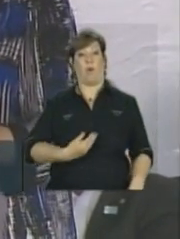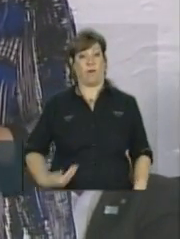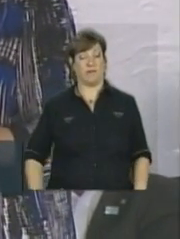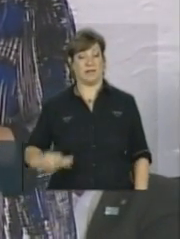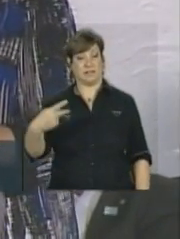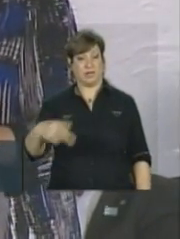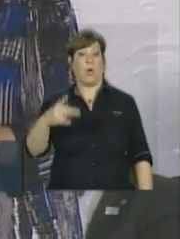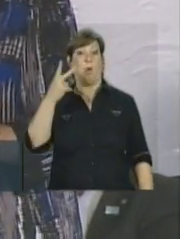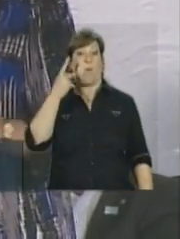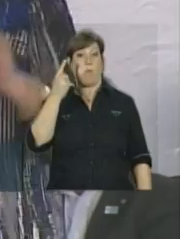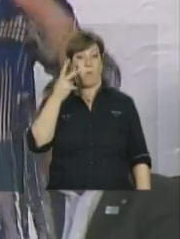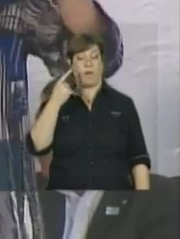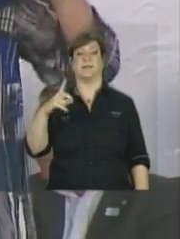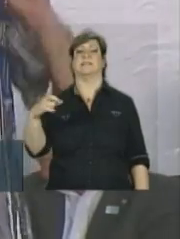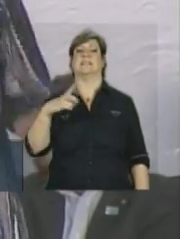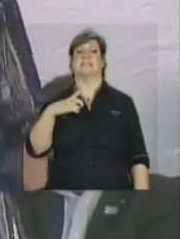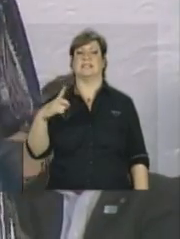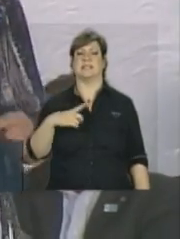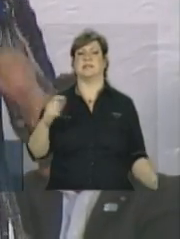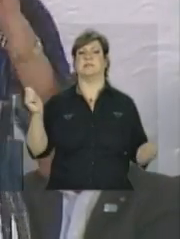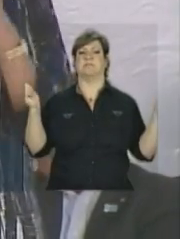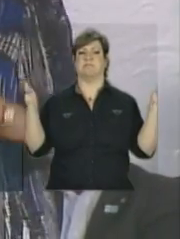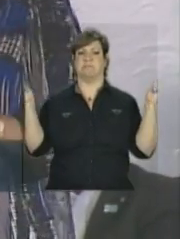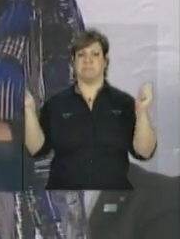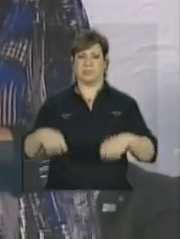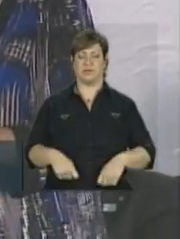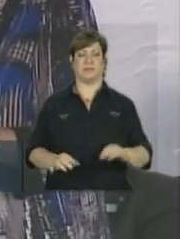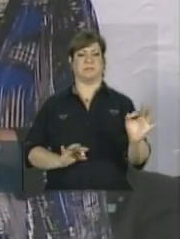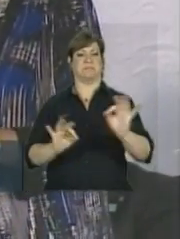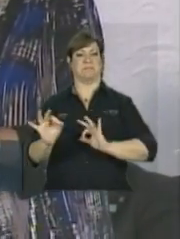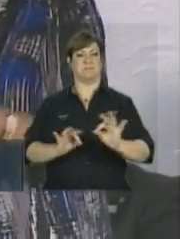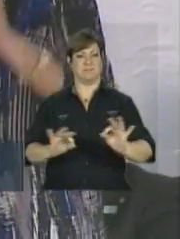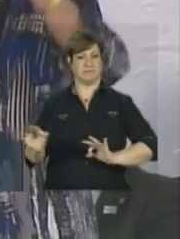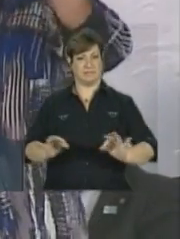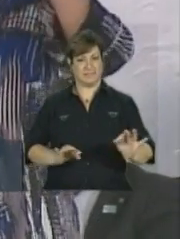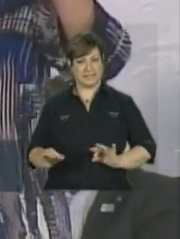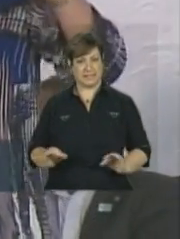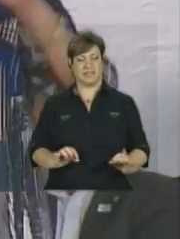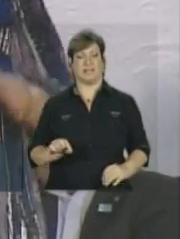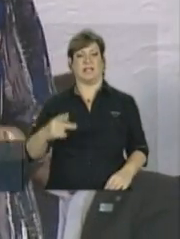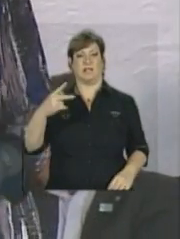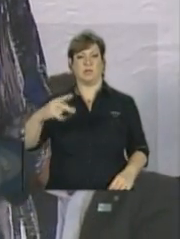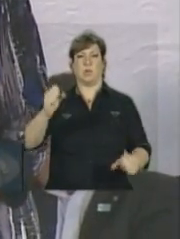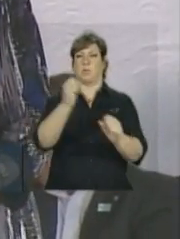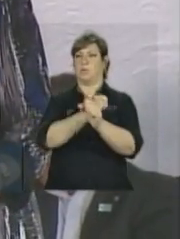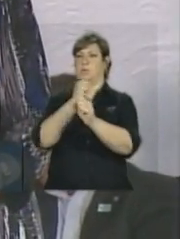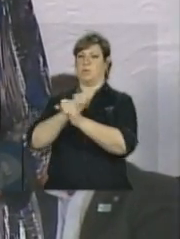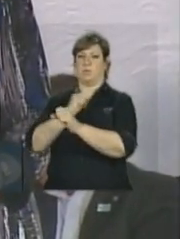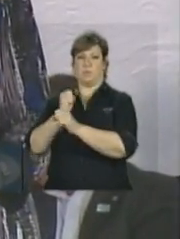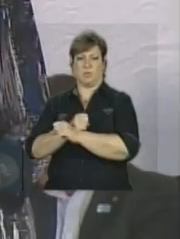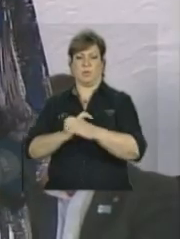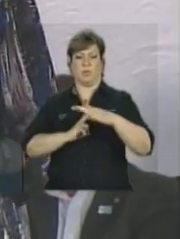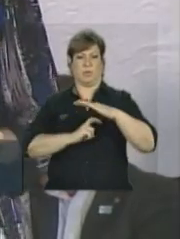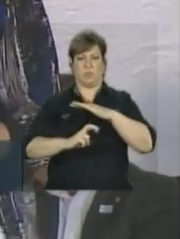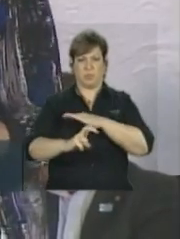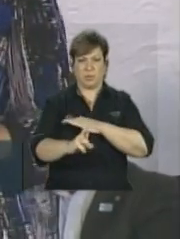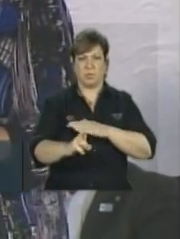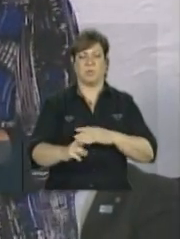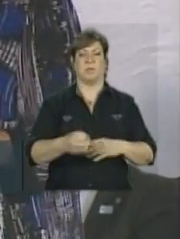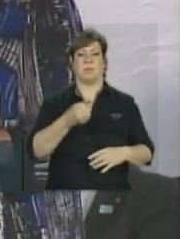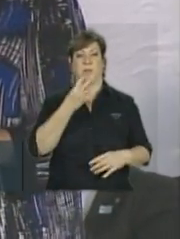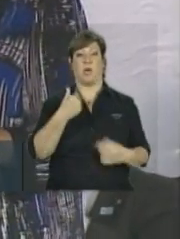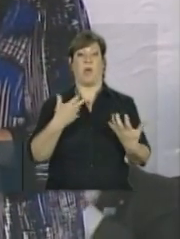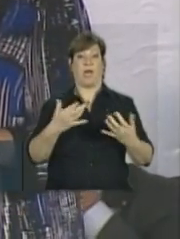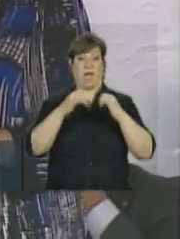do Ceará tem a capacidade de planejar a sua infraestrutura de metrô. E